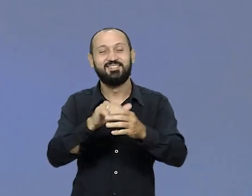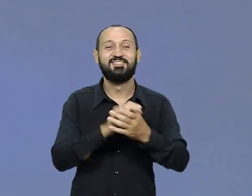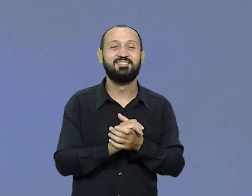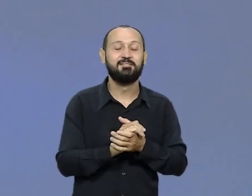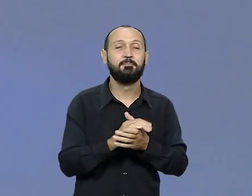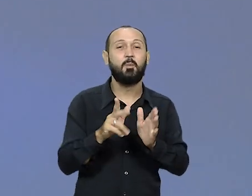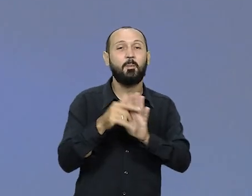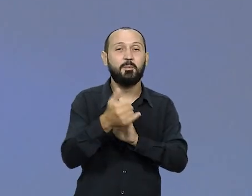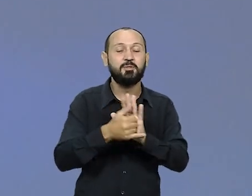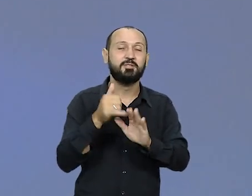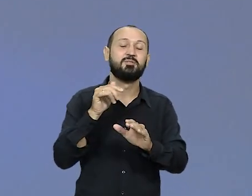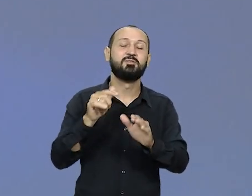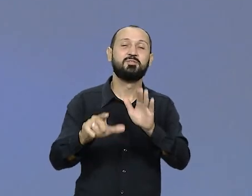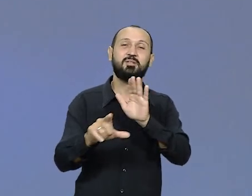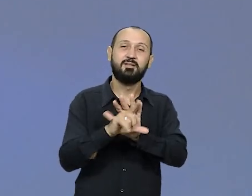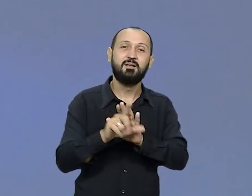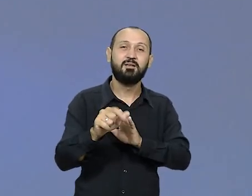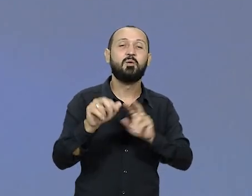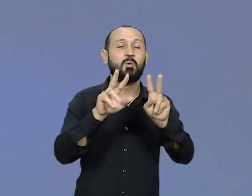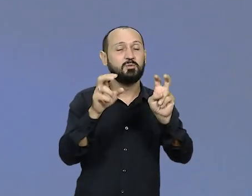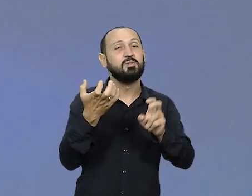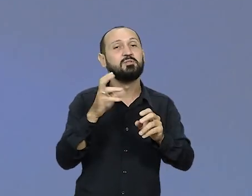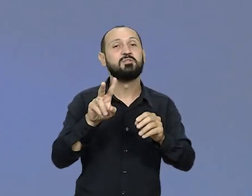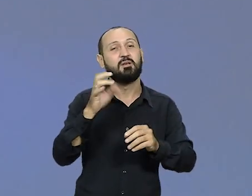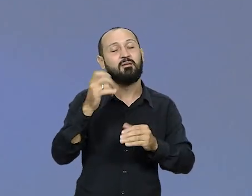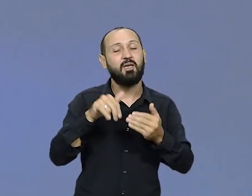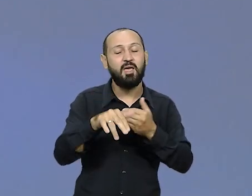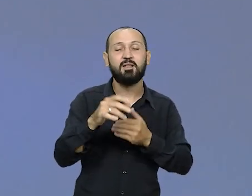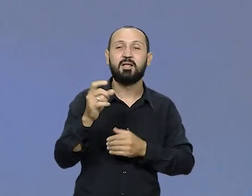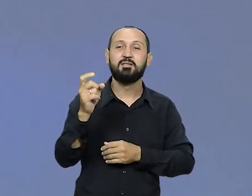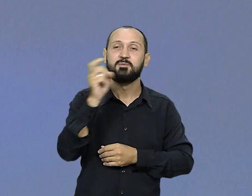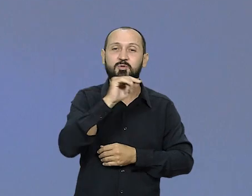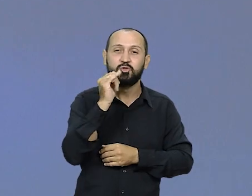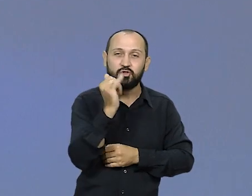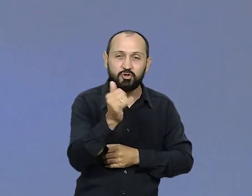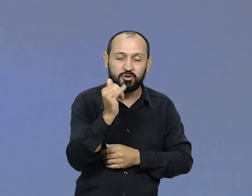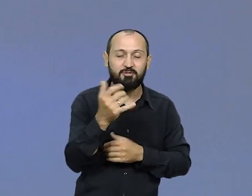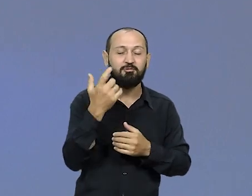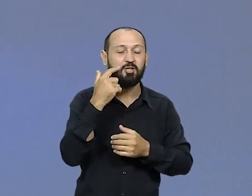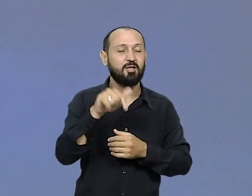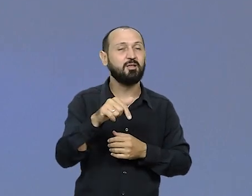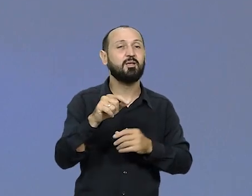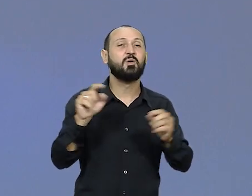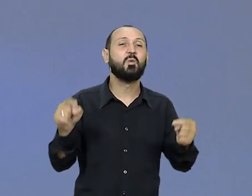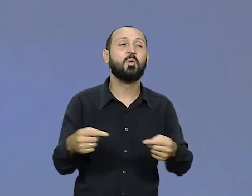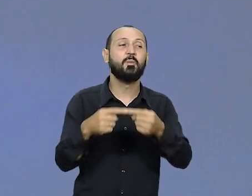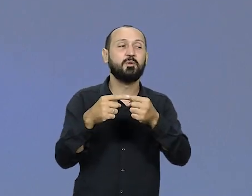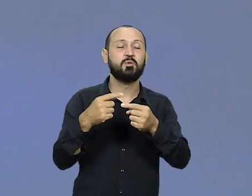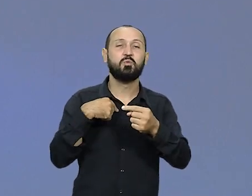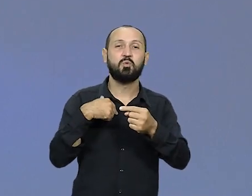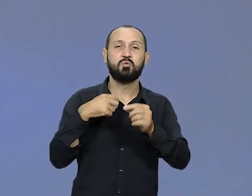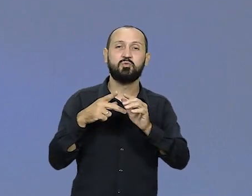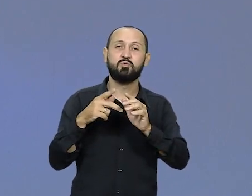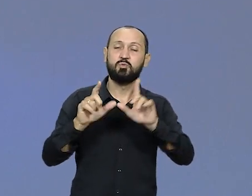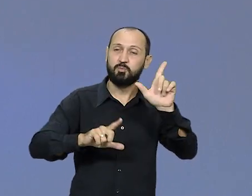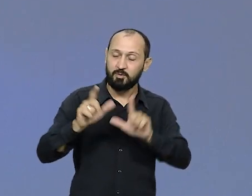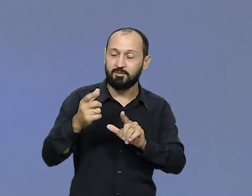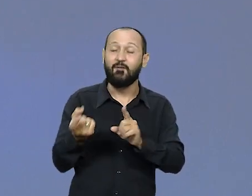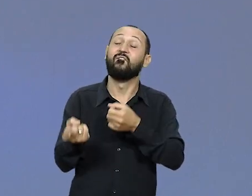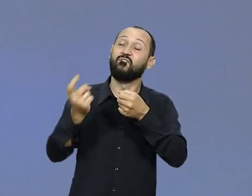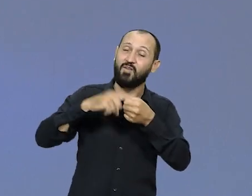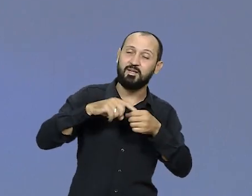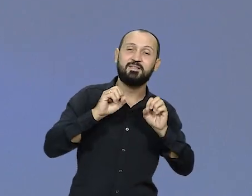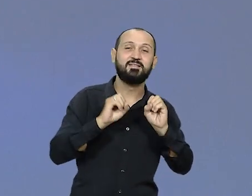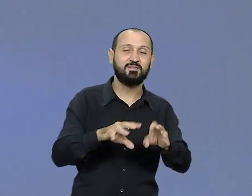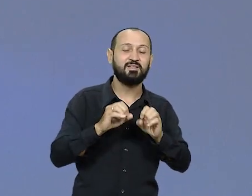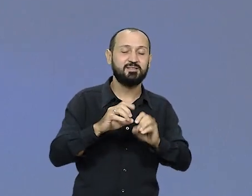o projeto de lei das fake news, que é um assunto que a gente pretende também trazer aqui no ponto de vista que tem tudo a ver com o nosso programa. Mas voltando à